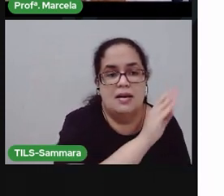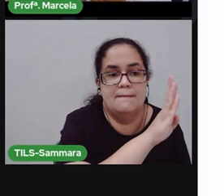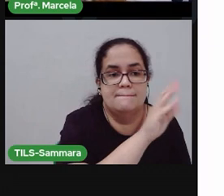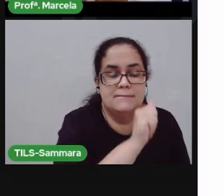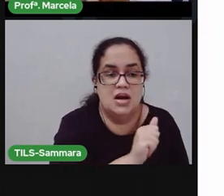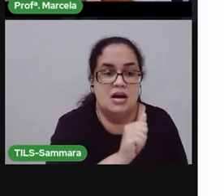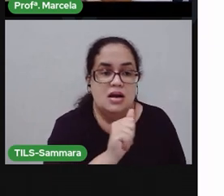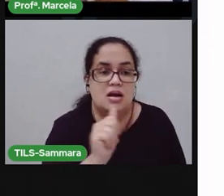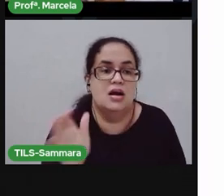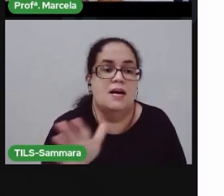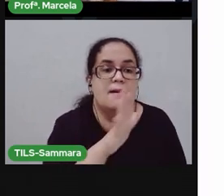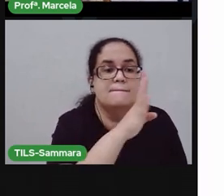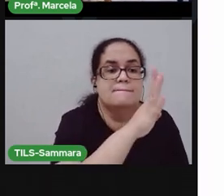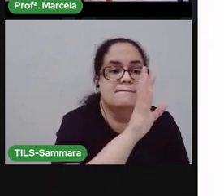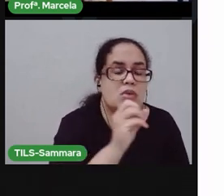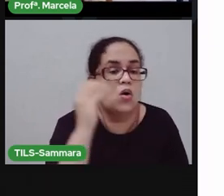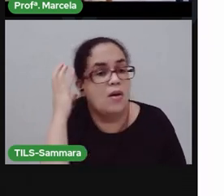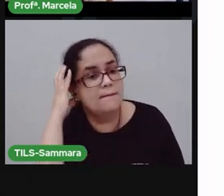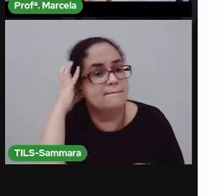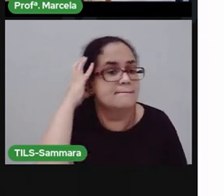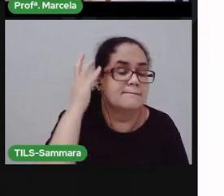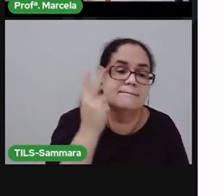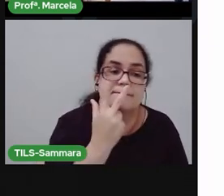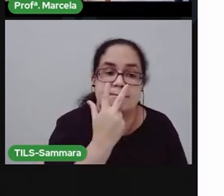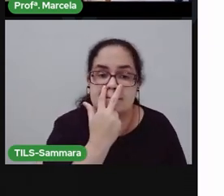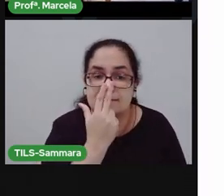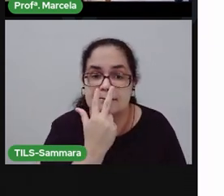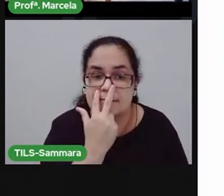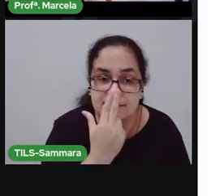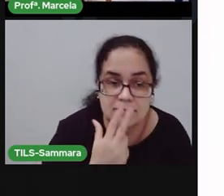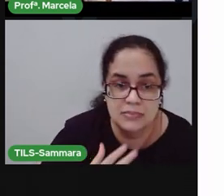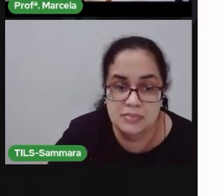bo. O som é parecido?